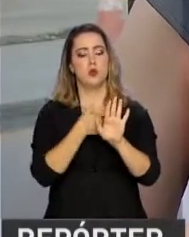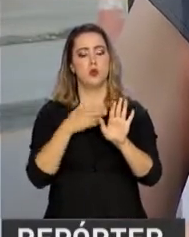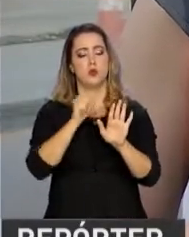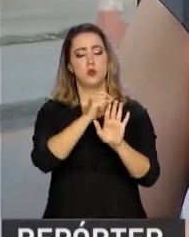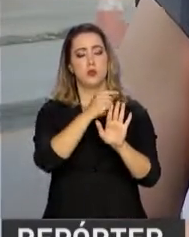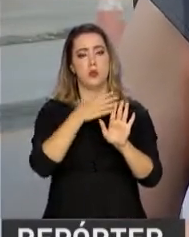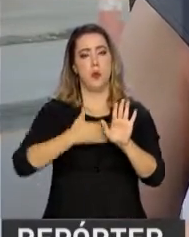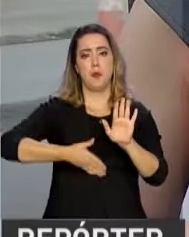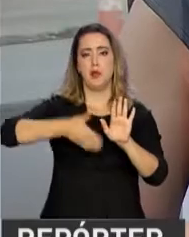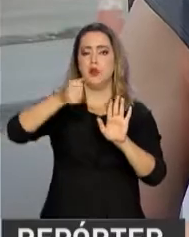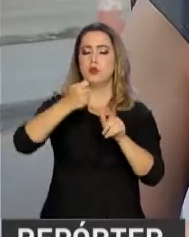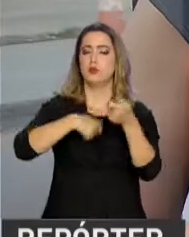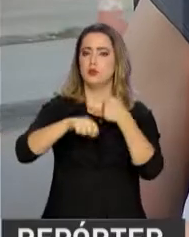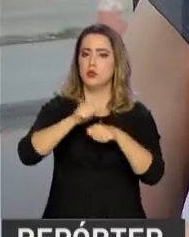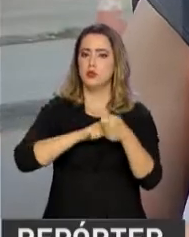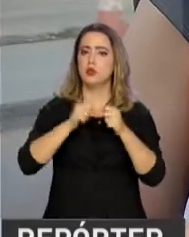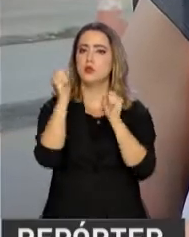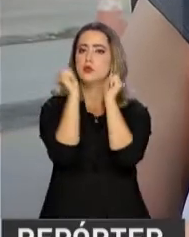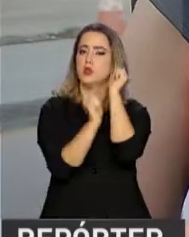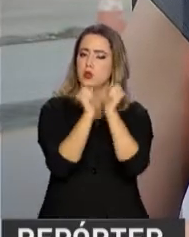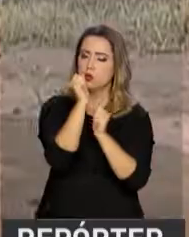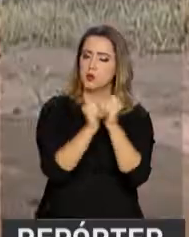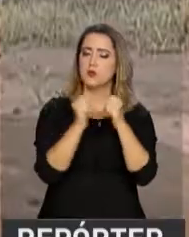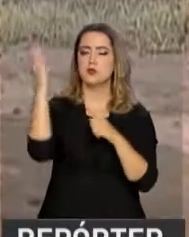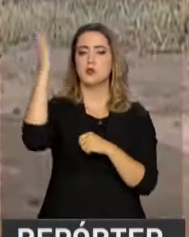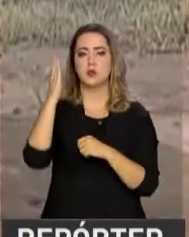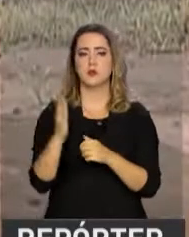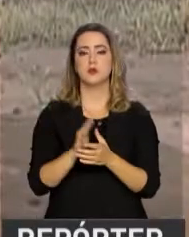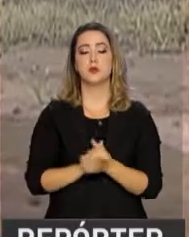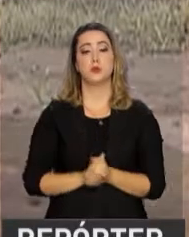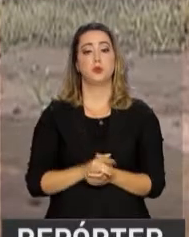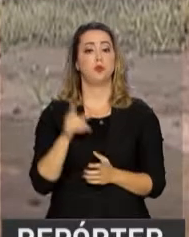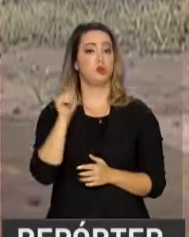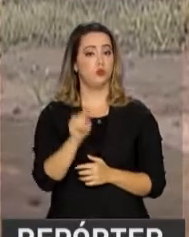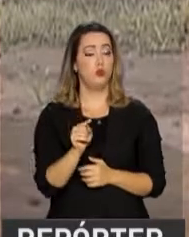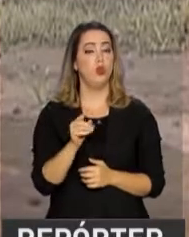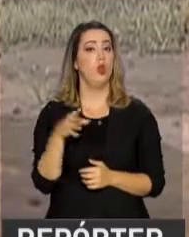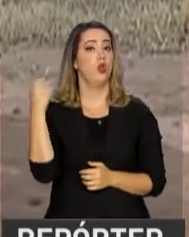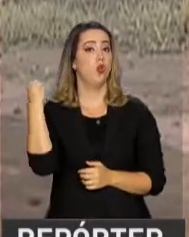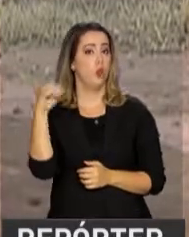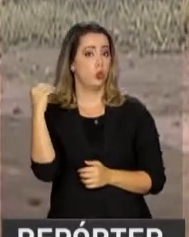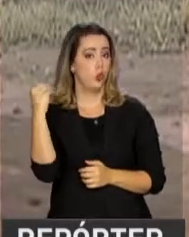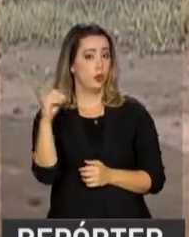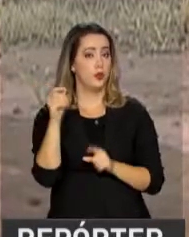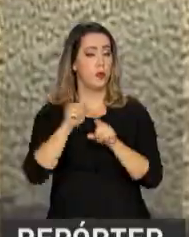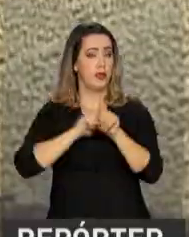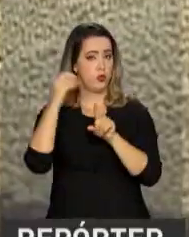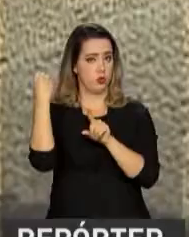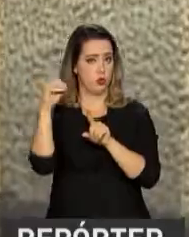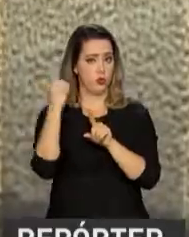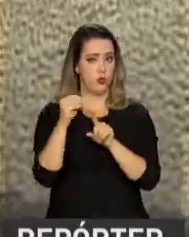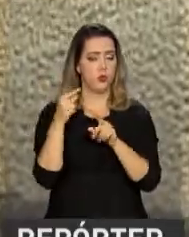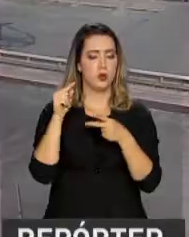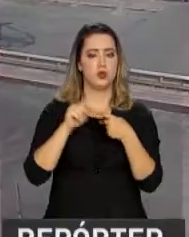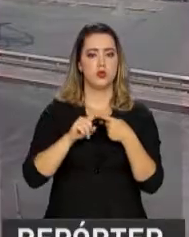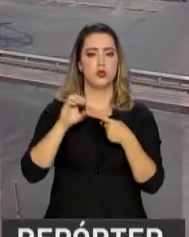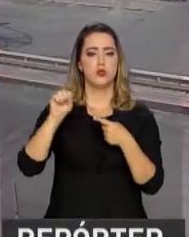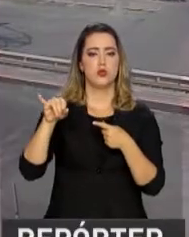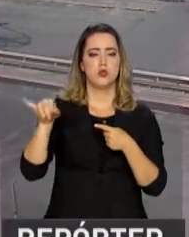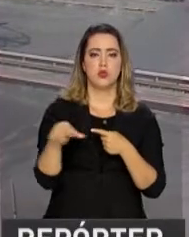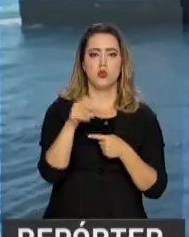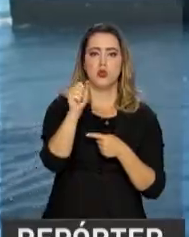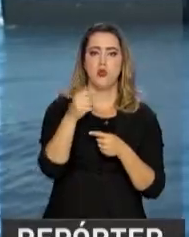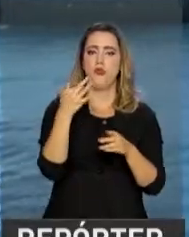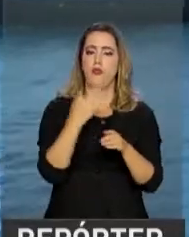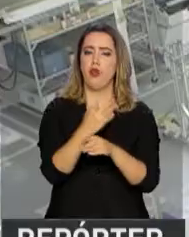e na atividade industrial do país os destaques do mês de outubro nas exportações foram a soja o minério de